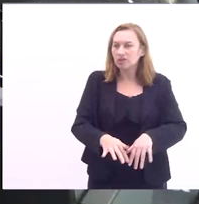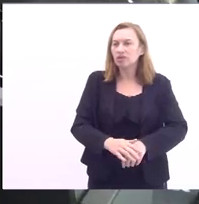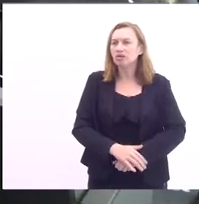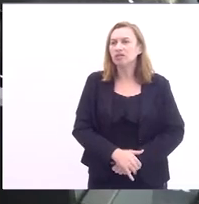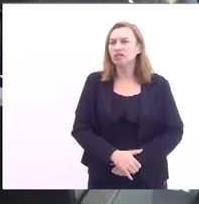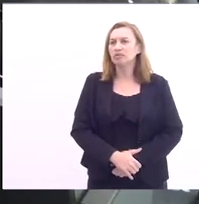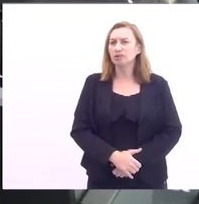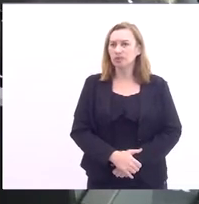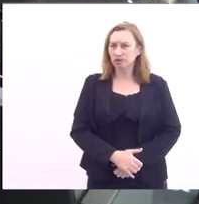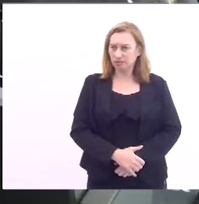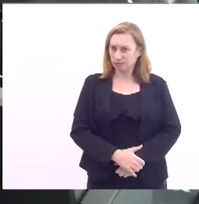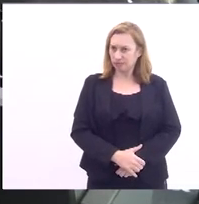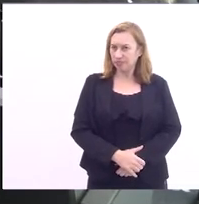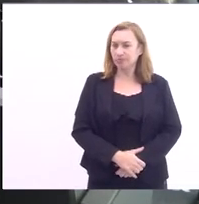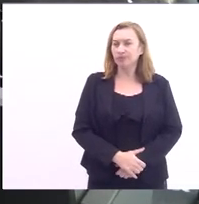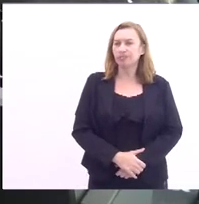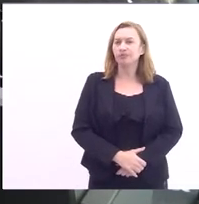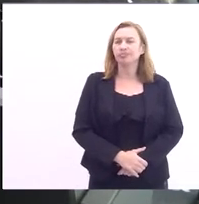pública. Bom.